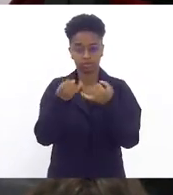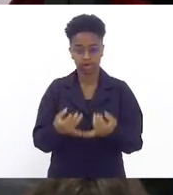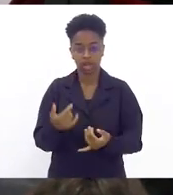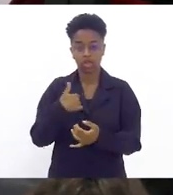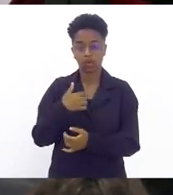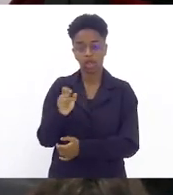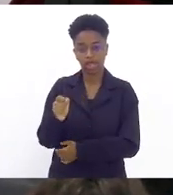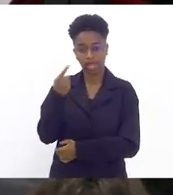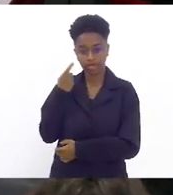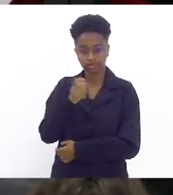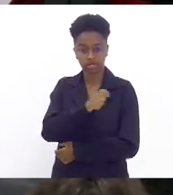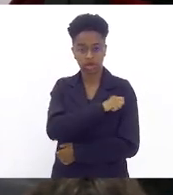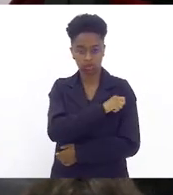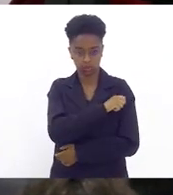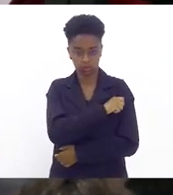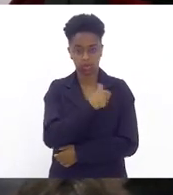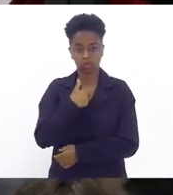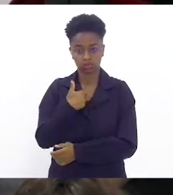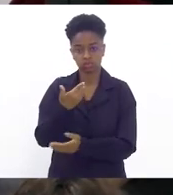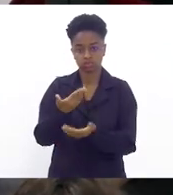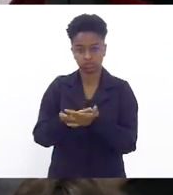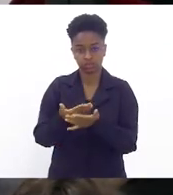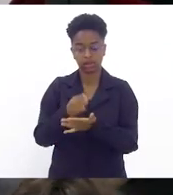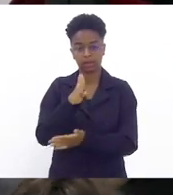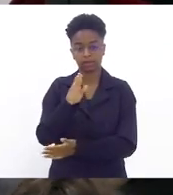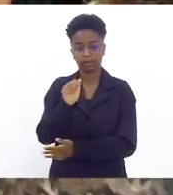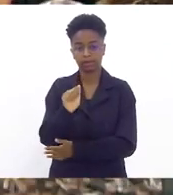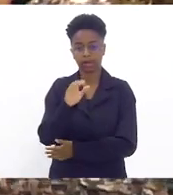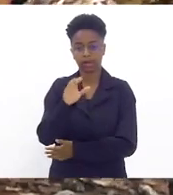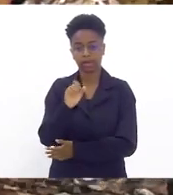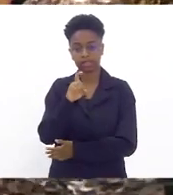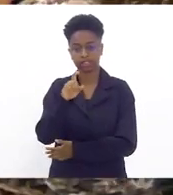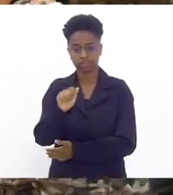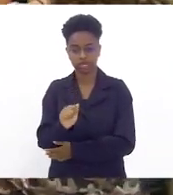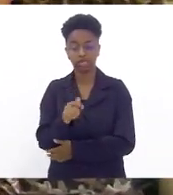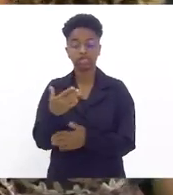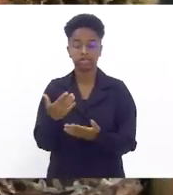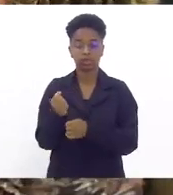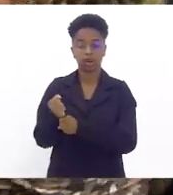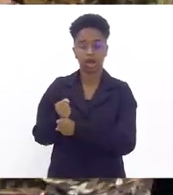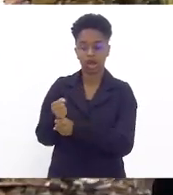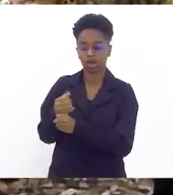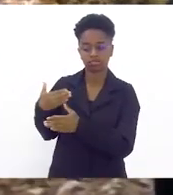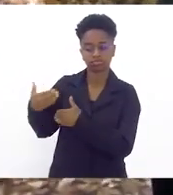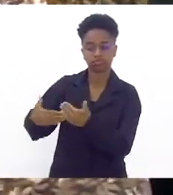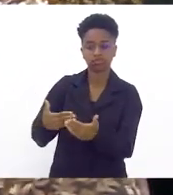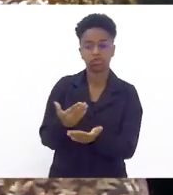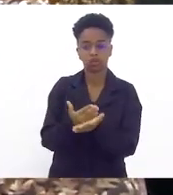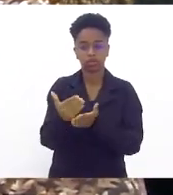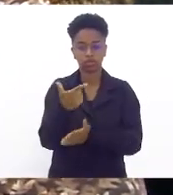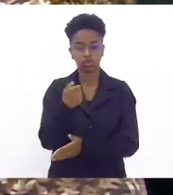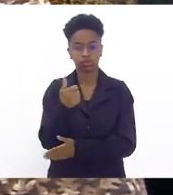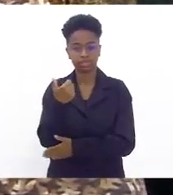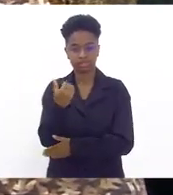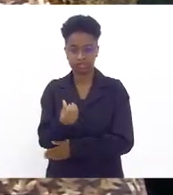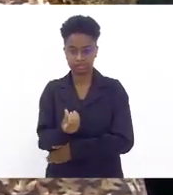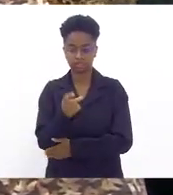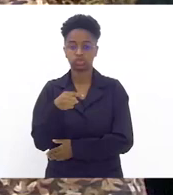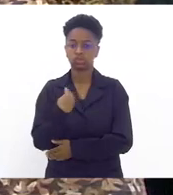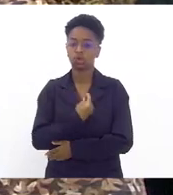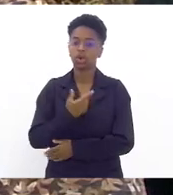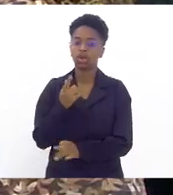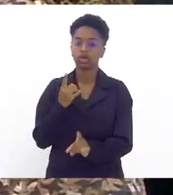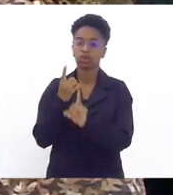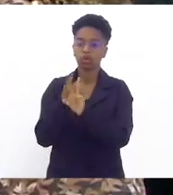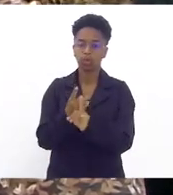da Faetec estudam Estudava na unidade Bacaxá Tecnicamente nos últimos anos desde 2016 principalmente a gente vem encontrando